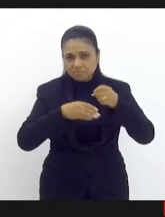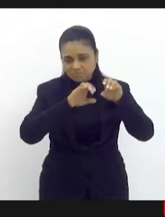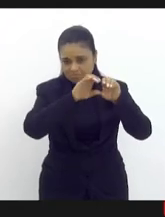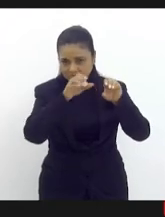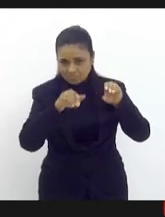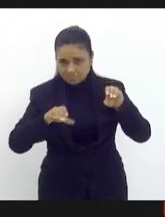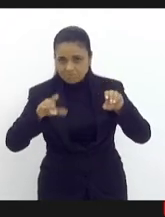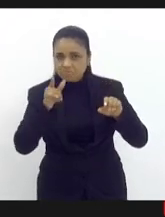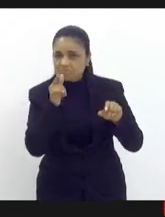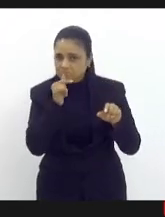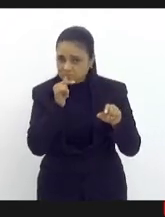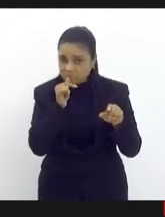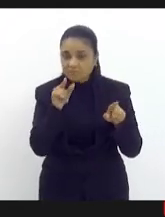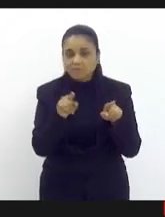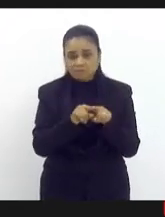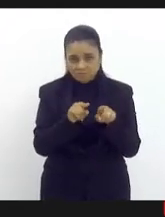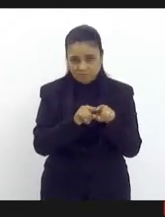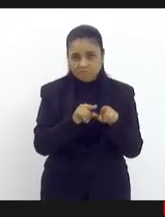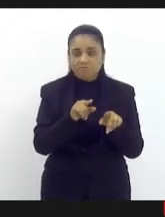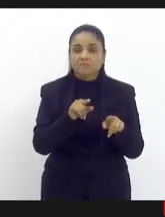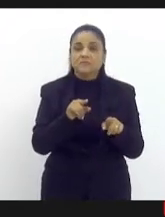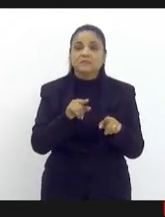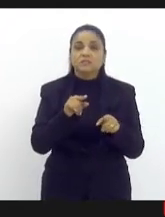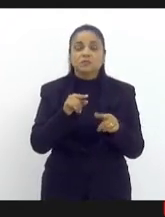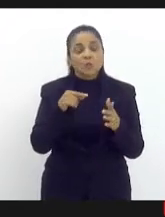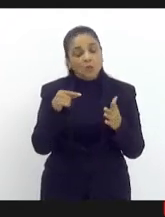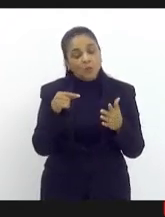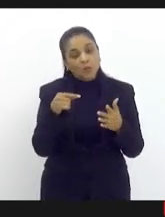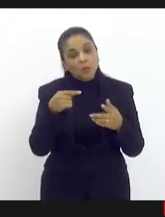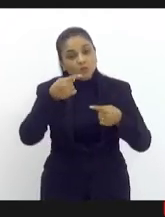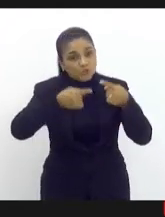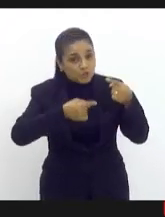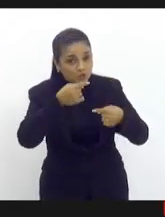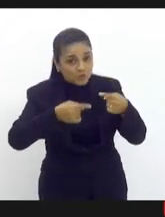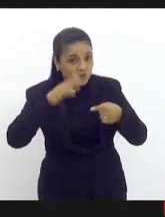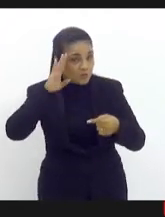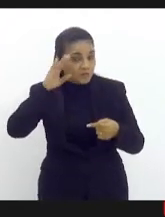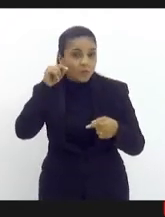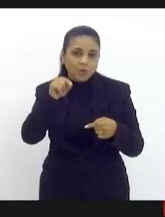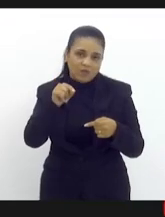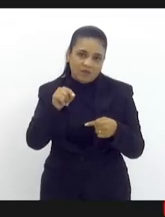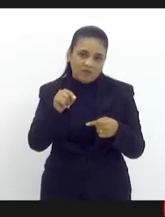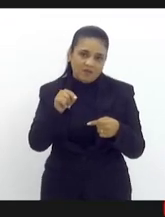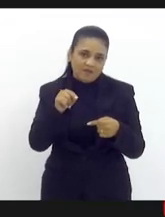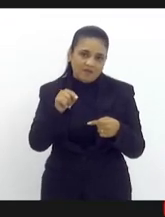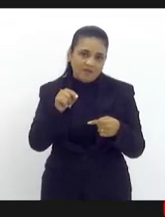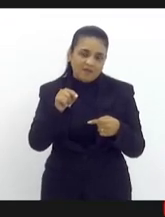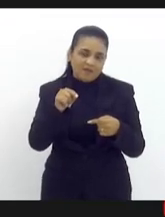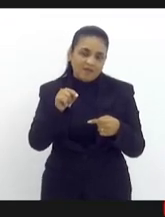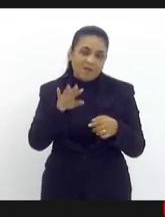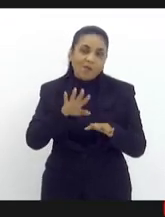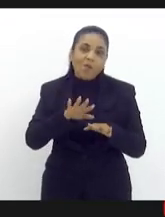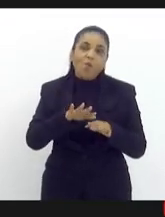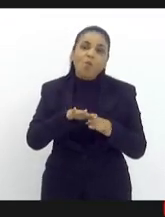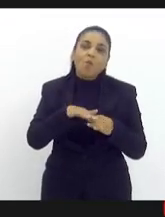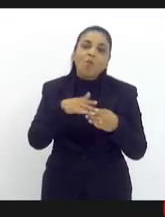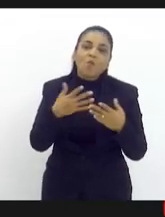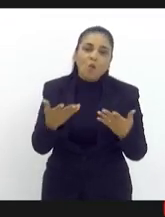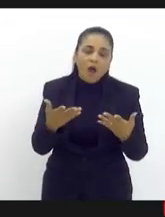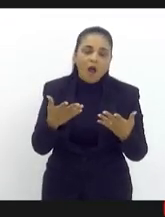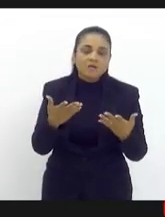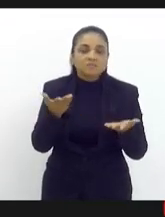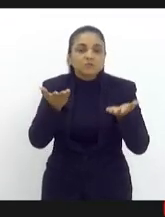dos pontos importantes para essa discussão seria esse, por exemplo, discutir quais são os pontos do